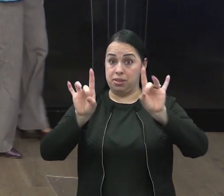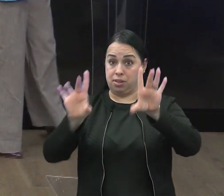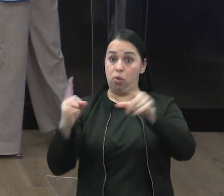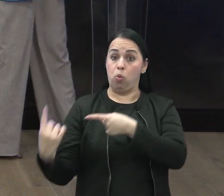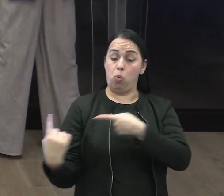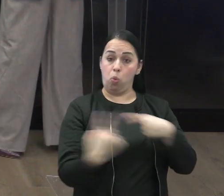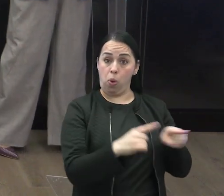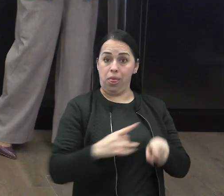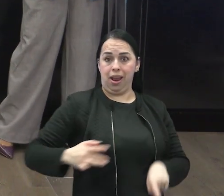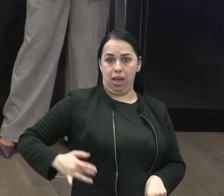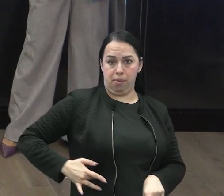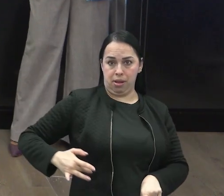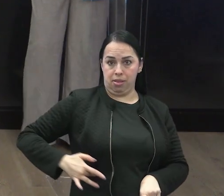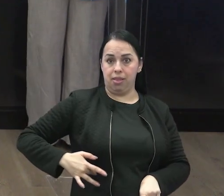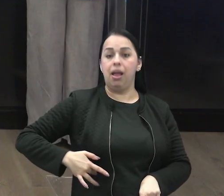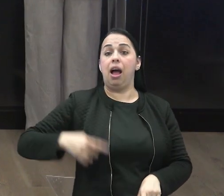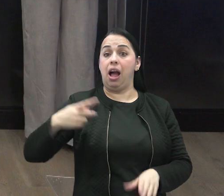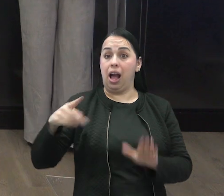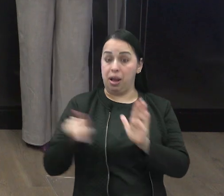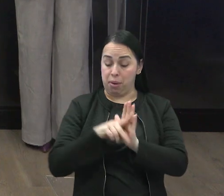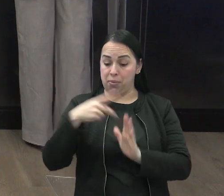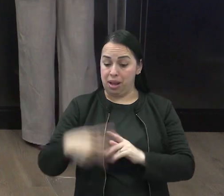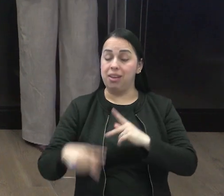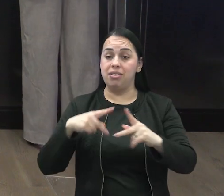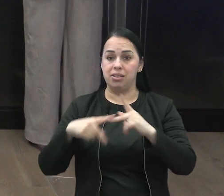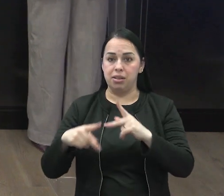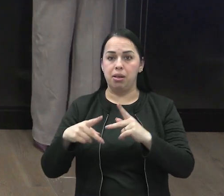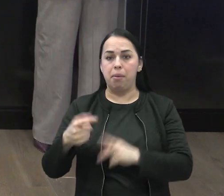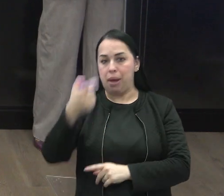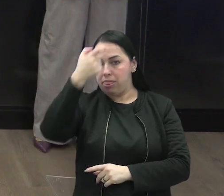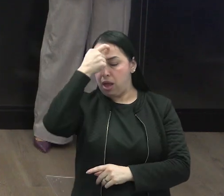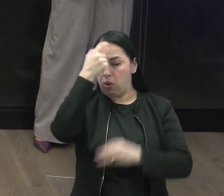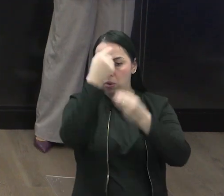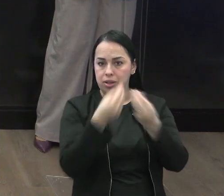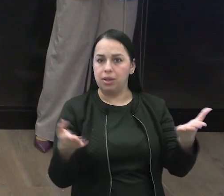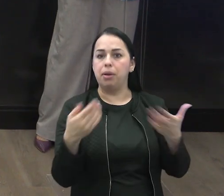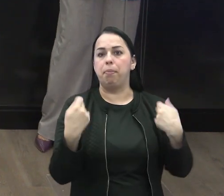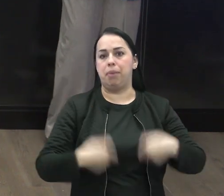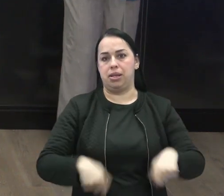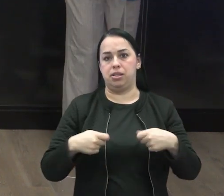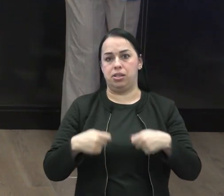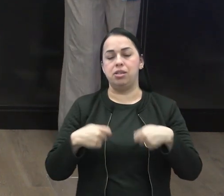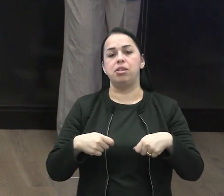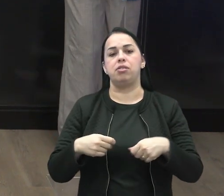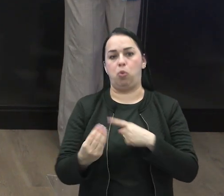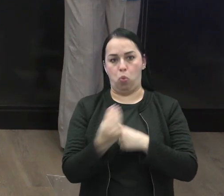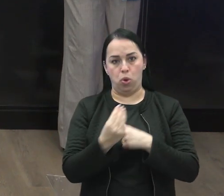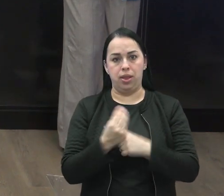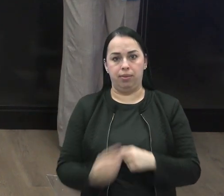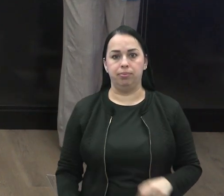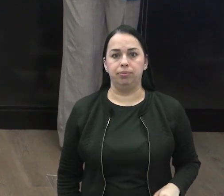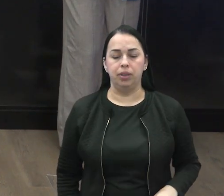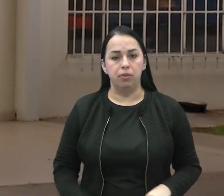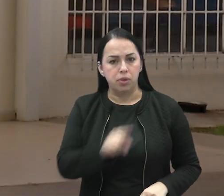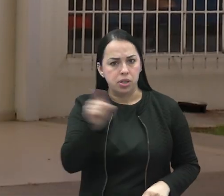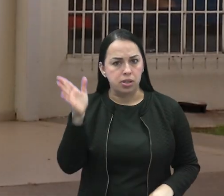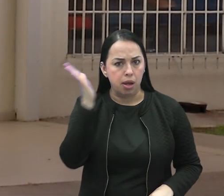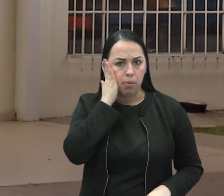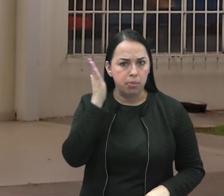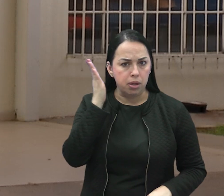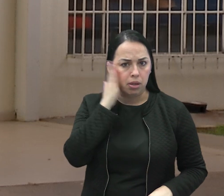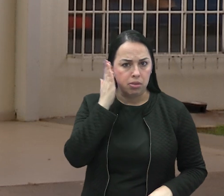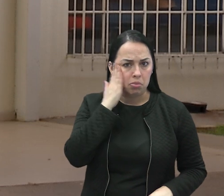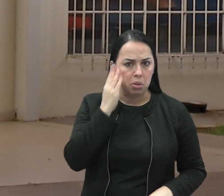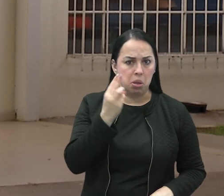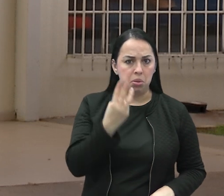Hepatites. A data foi instituída para conscientizar sobre a necessidade de ações preventivas. Você